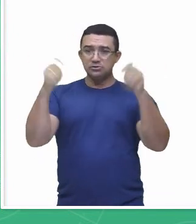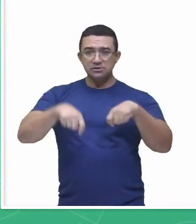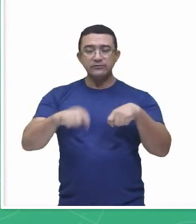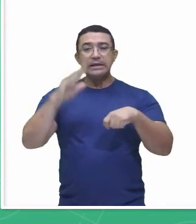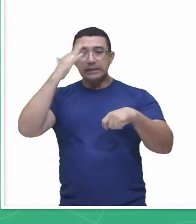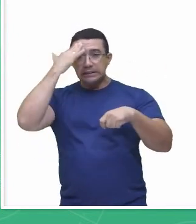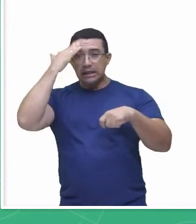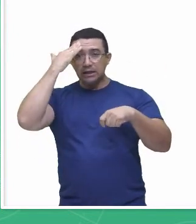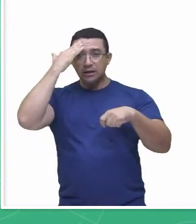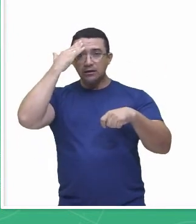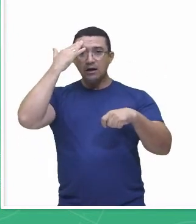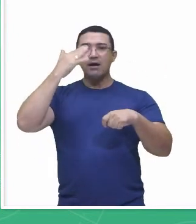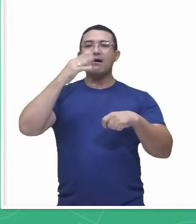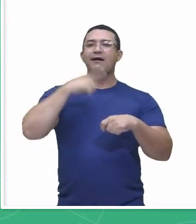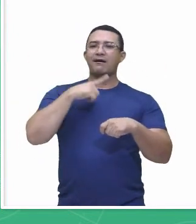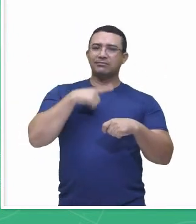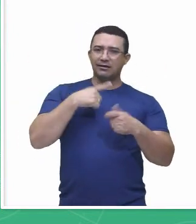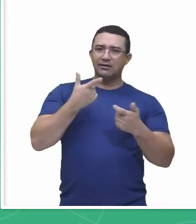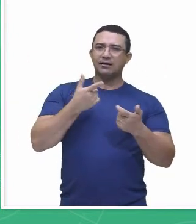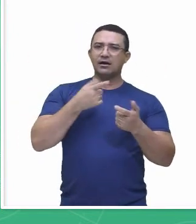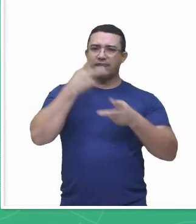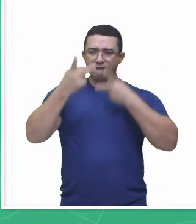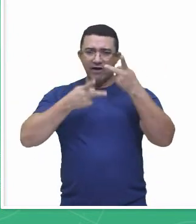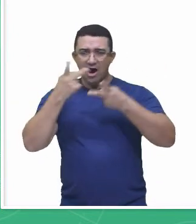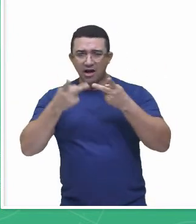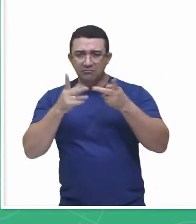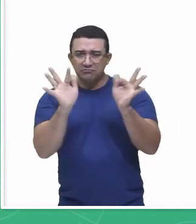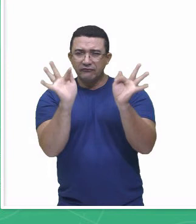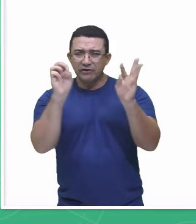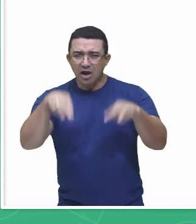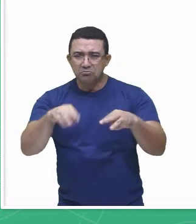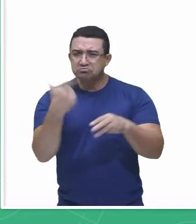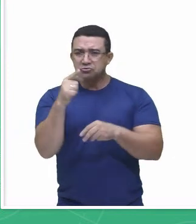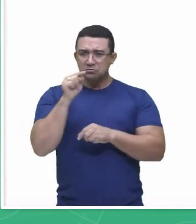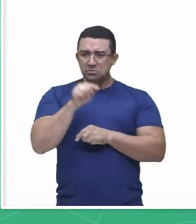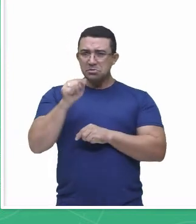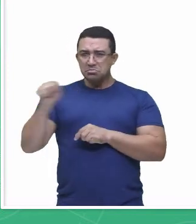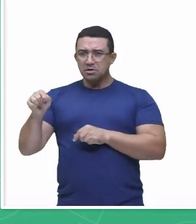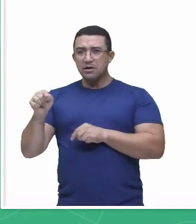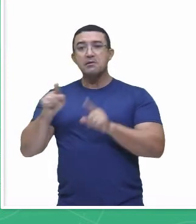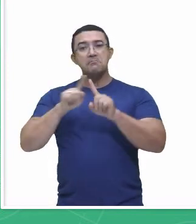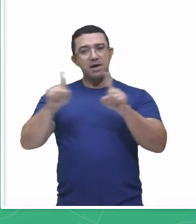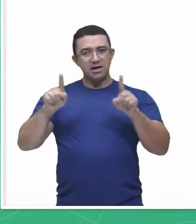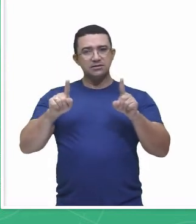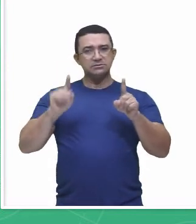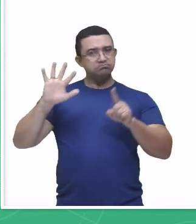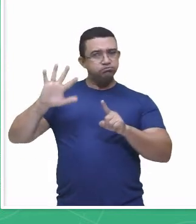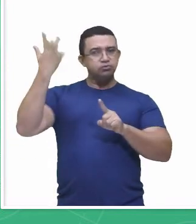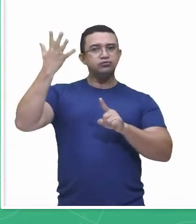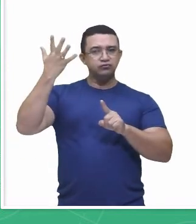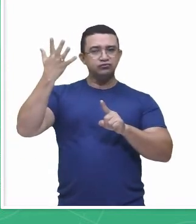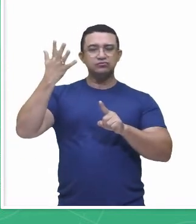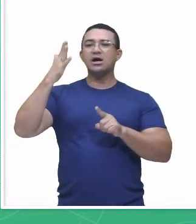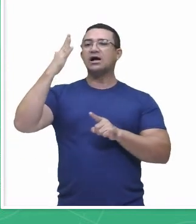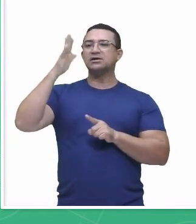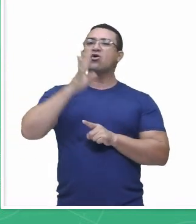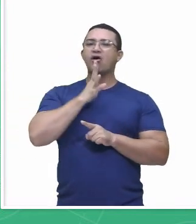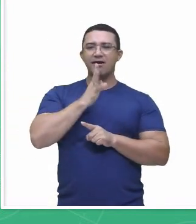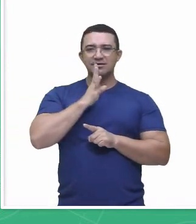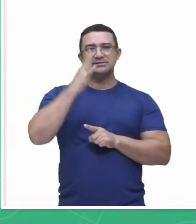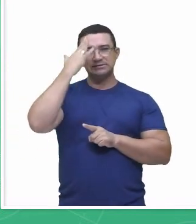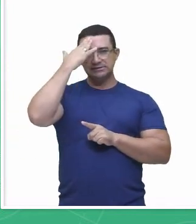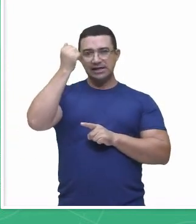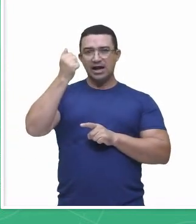haja a fala, né, que não é concluída, o fato é conhecido. E é justamente isso que vai mostrar para nós. É